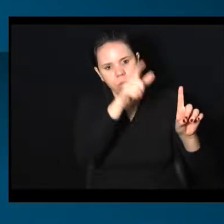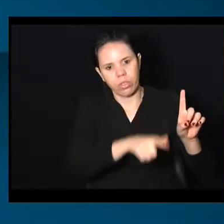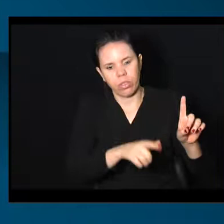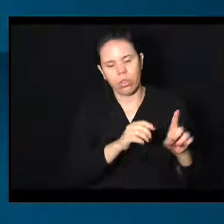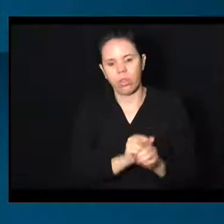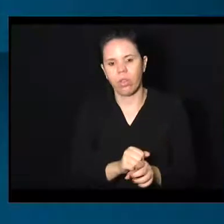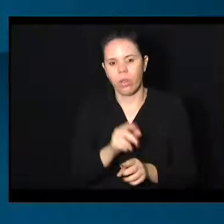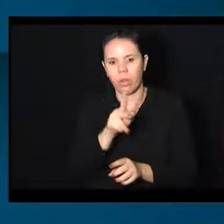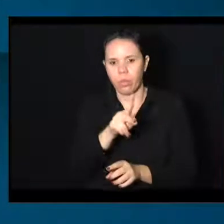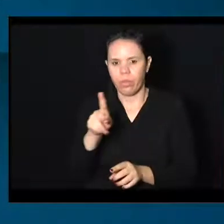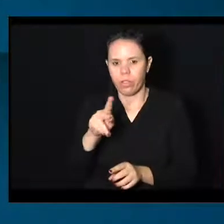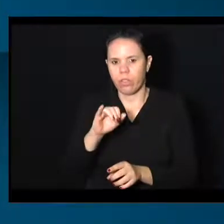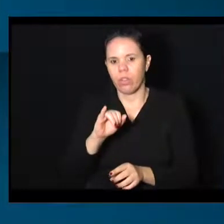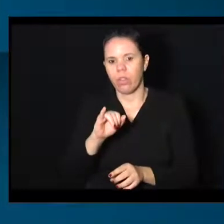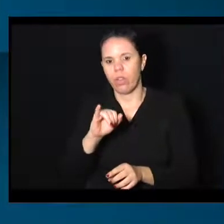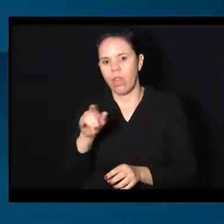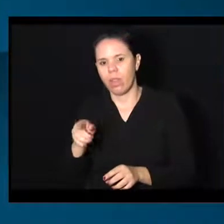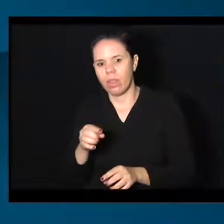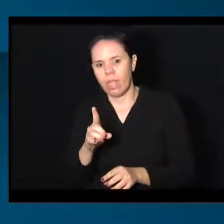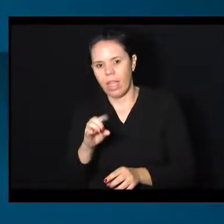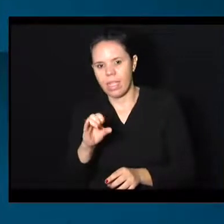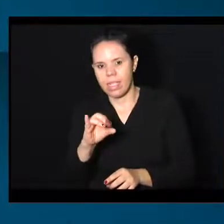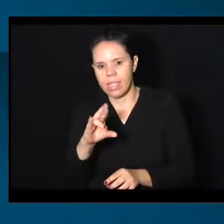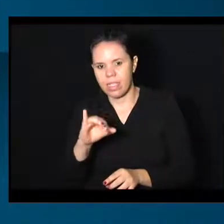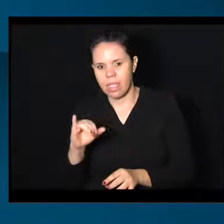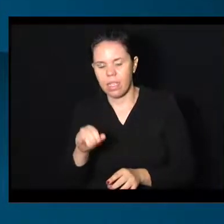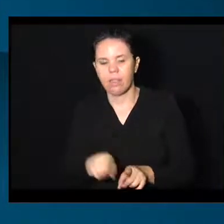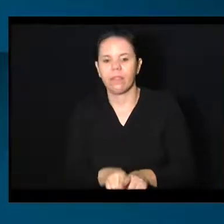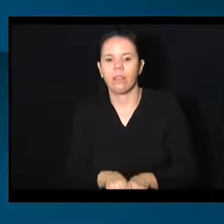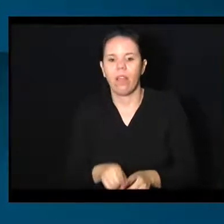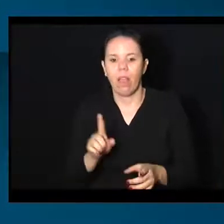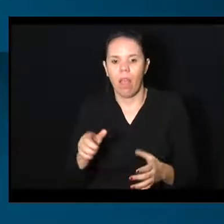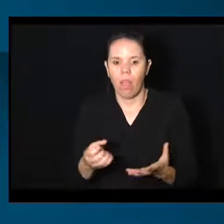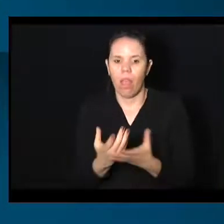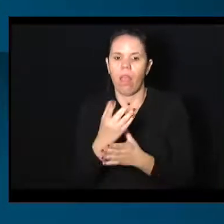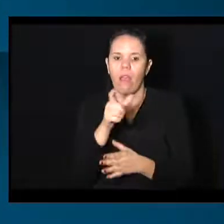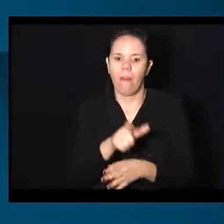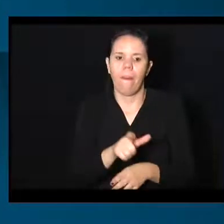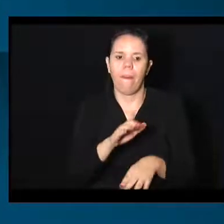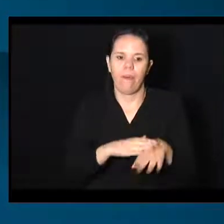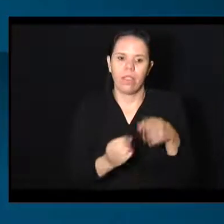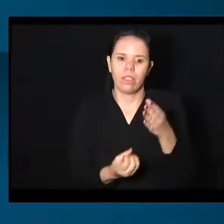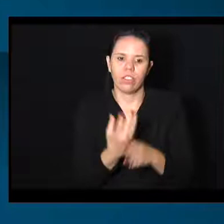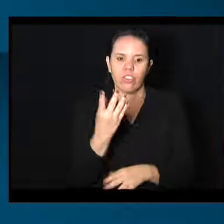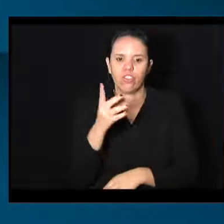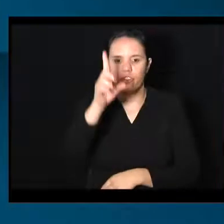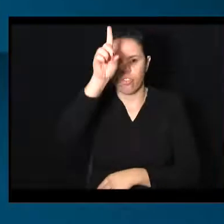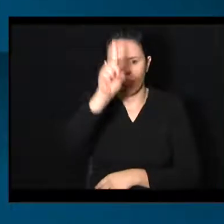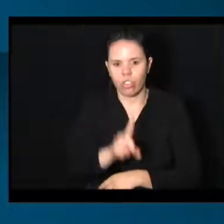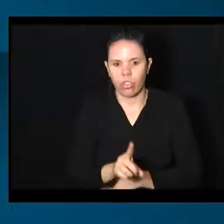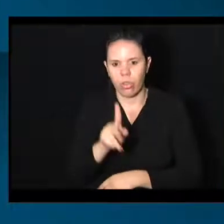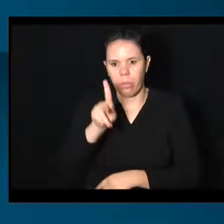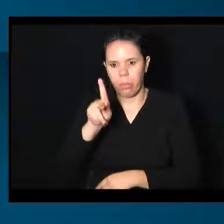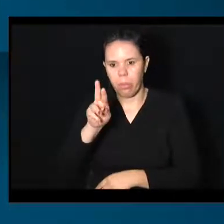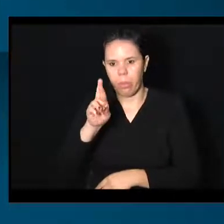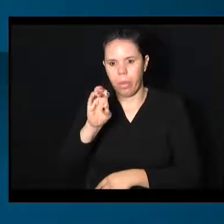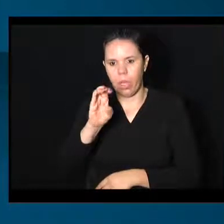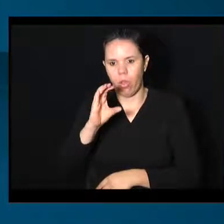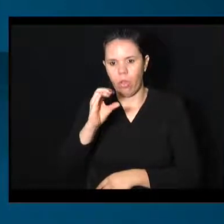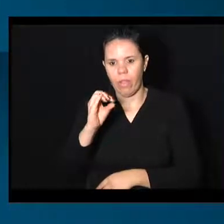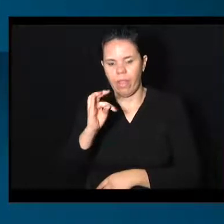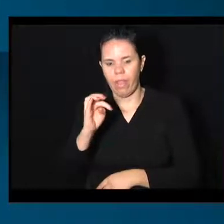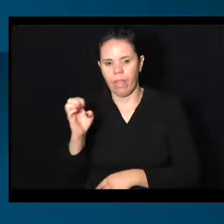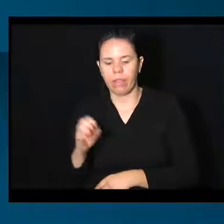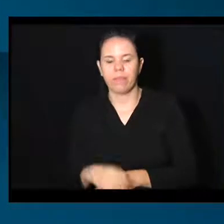José Falavínia. O homenageado é idealizador, professor e diretor do Precoltec. O item 4 é